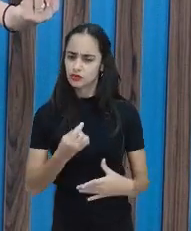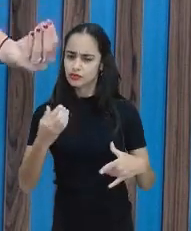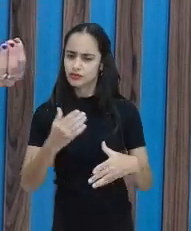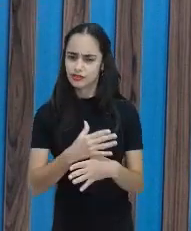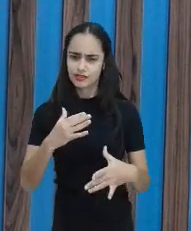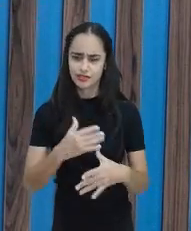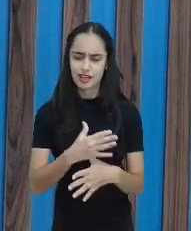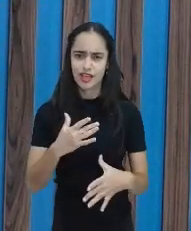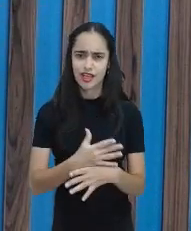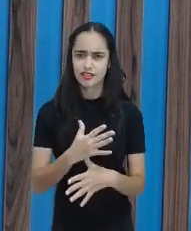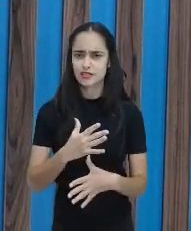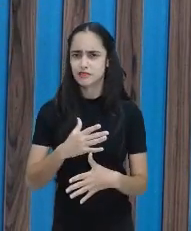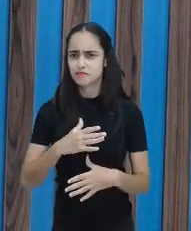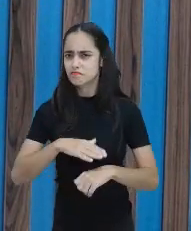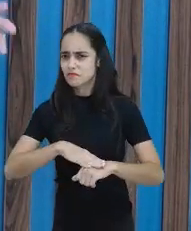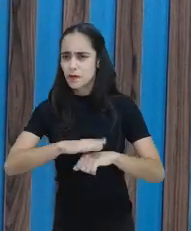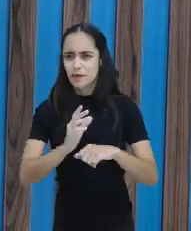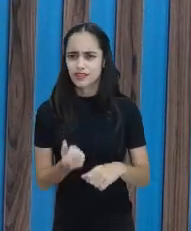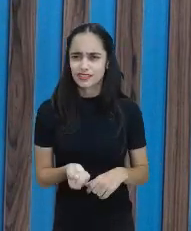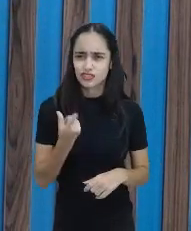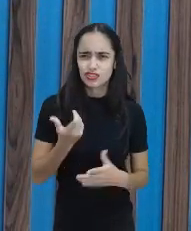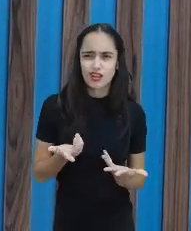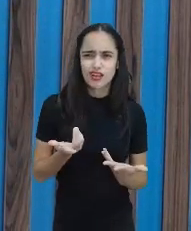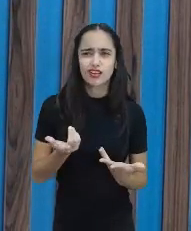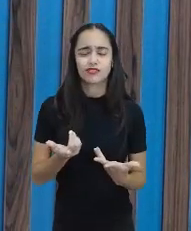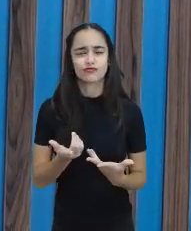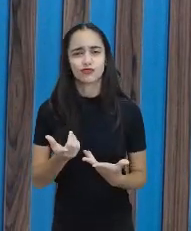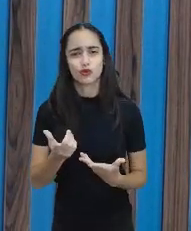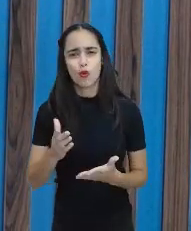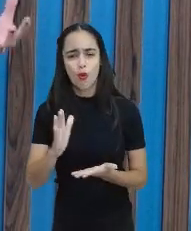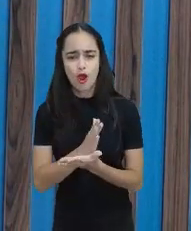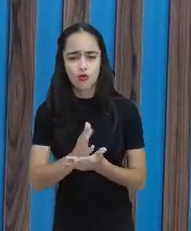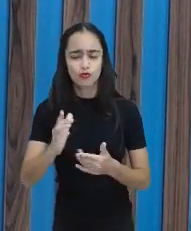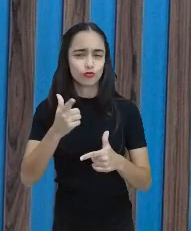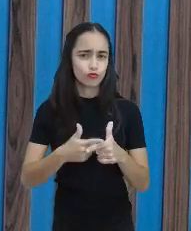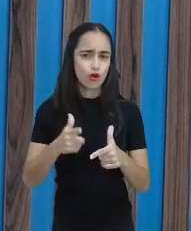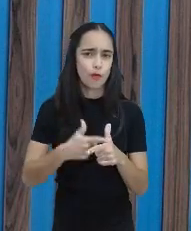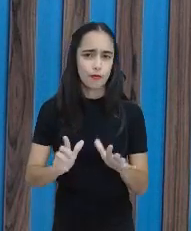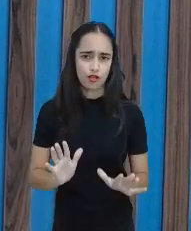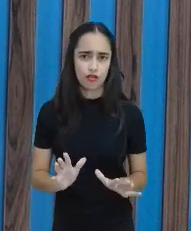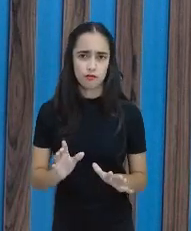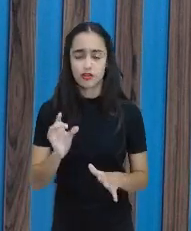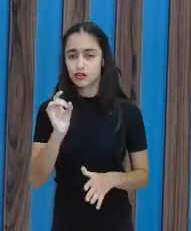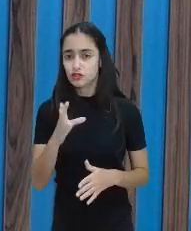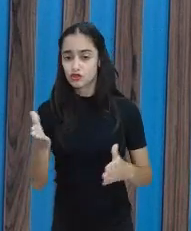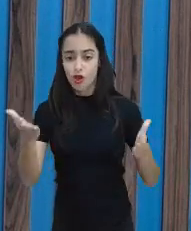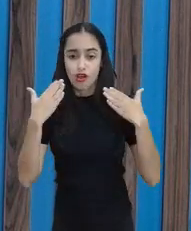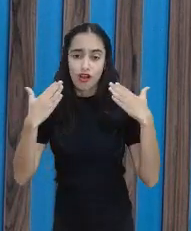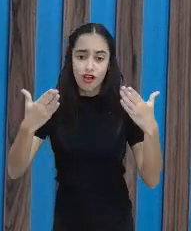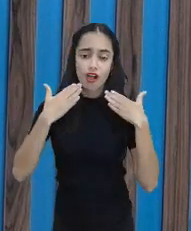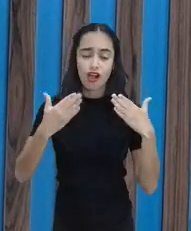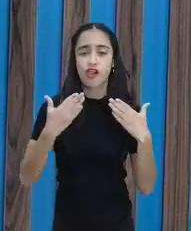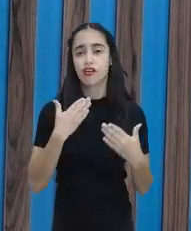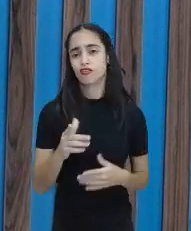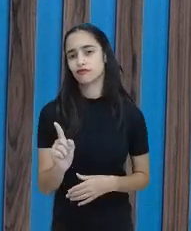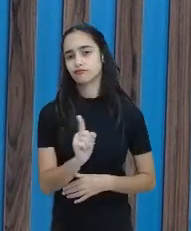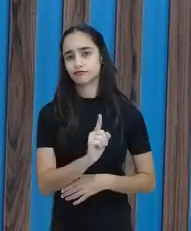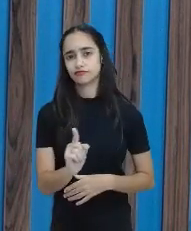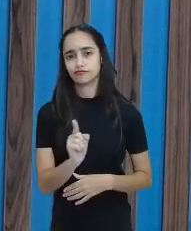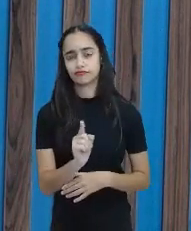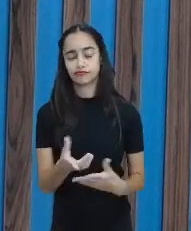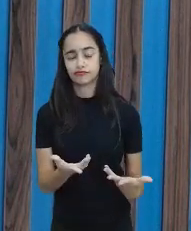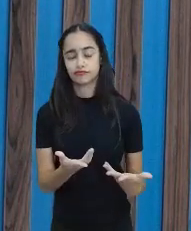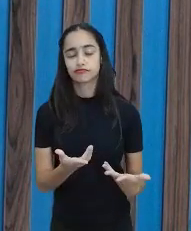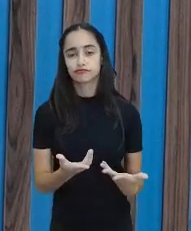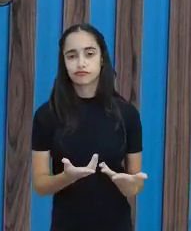dizer assim, né? A gente vive aí um caos, não só na questão do calor, né, que a gente vê muito aí o